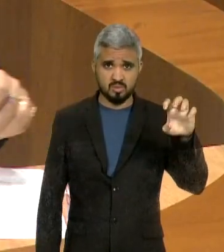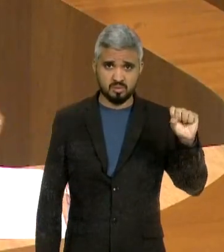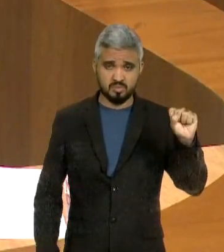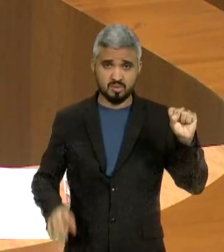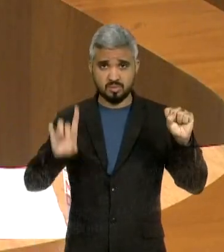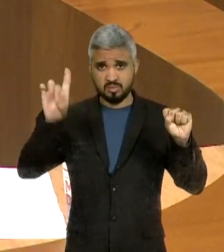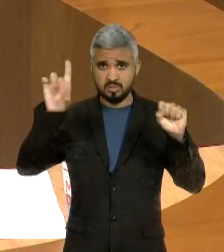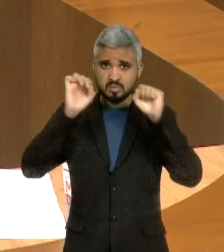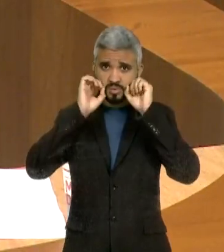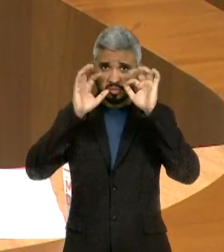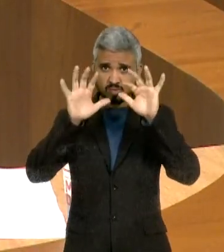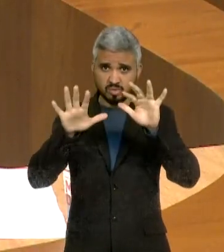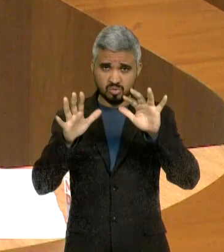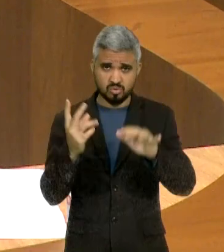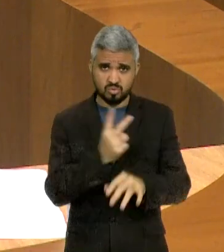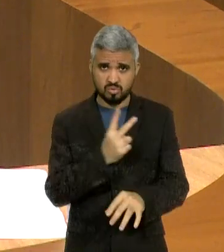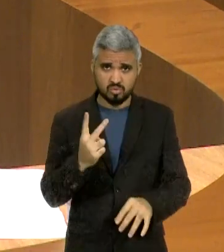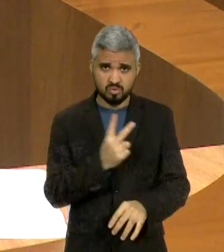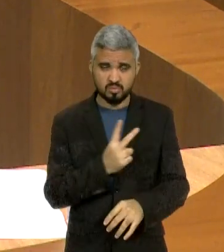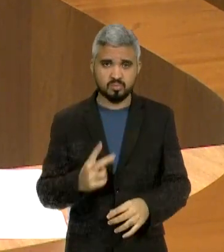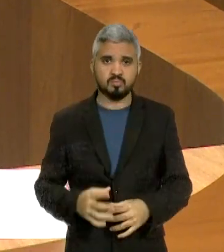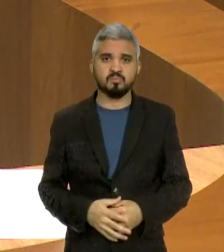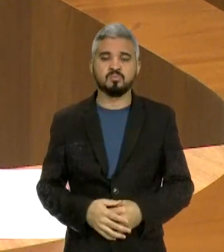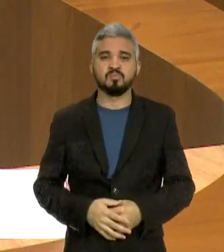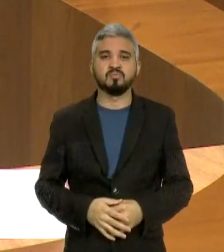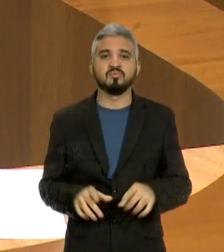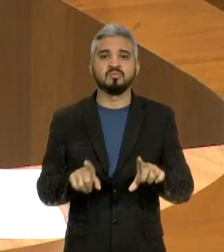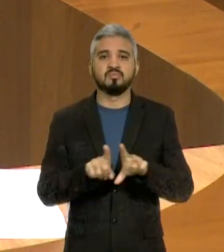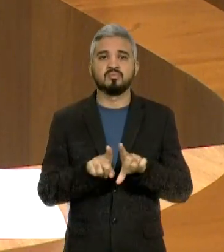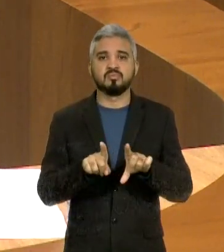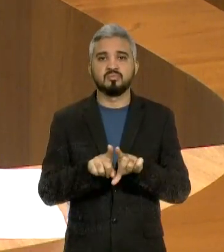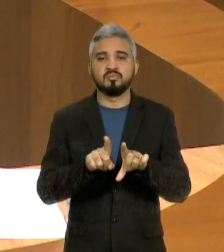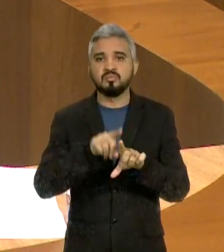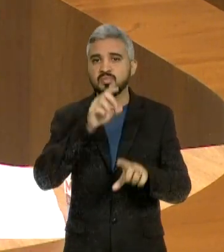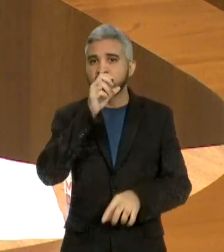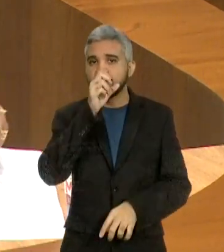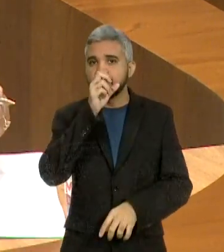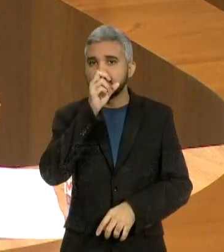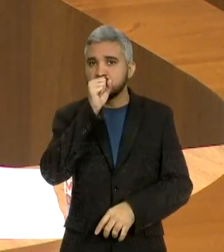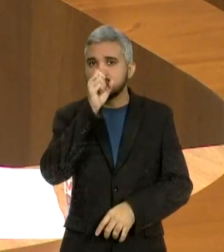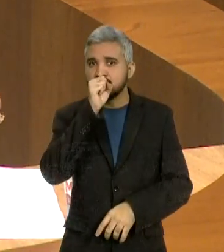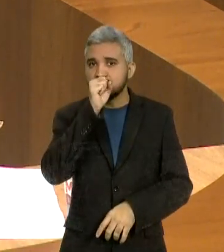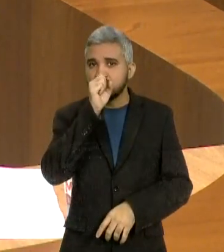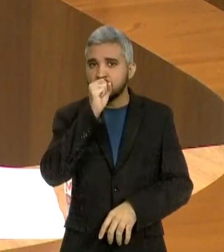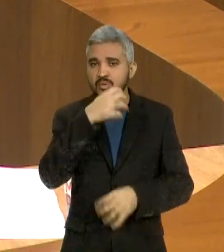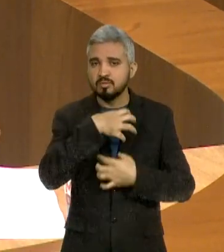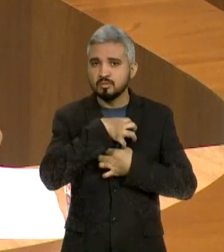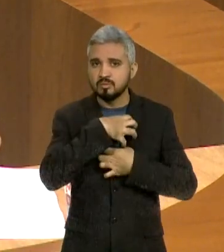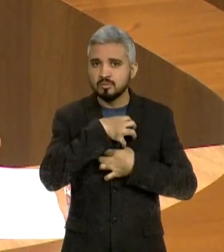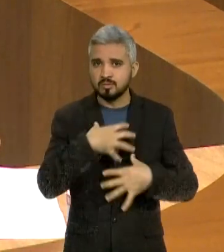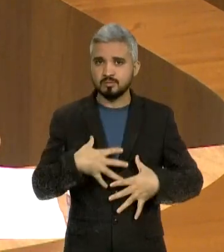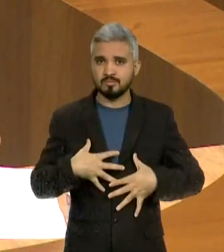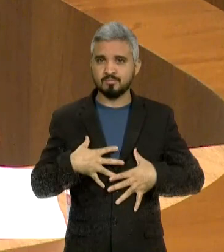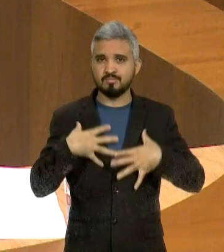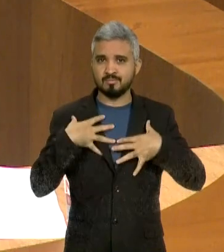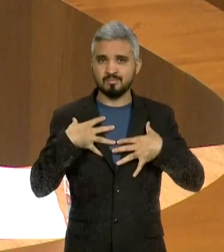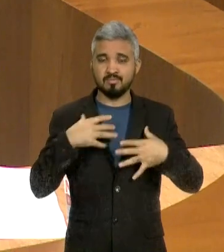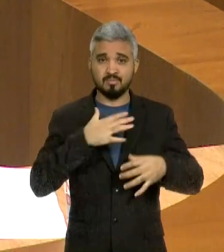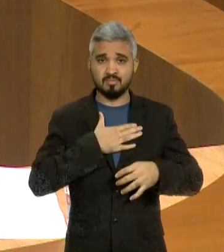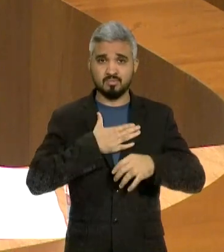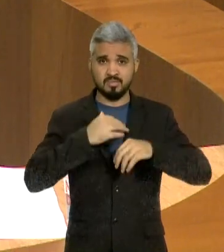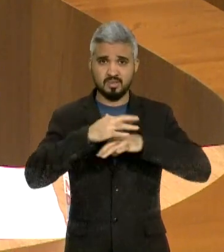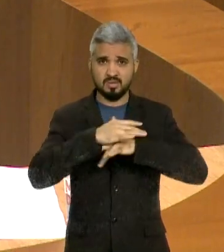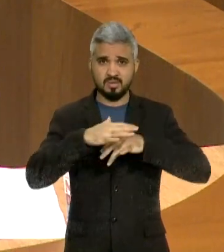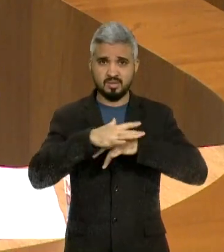graça. E no sábado, nós tivemos a honra, a alegria de estar na minha cidade, Viana, 8